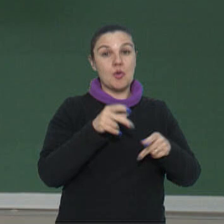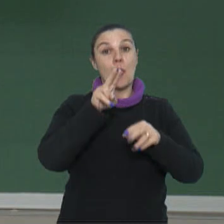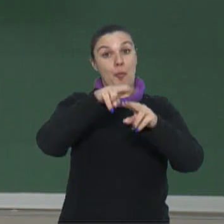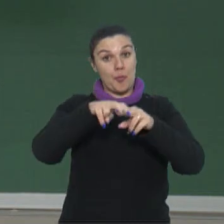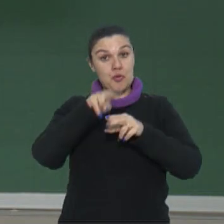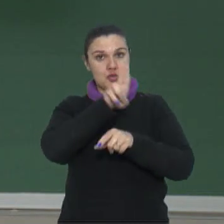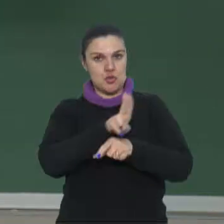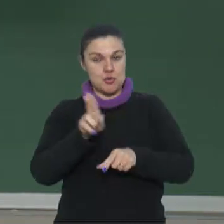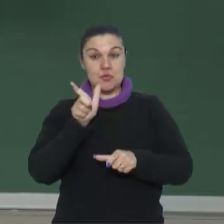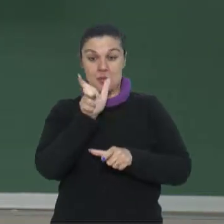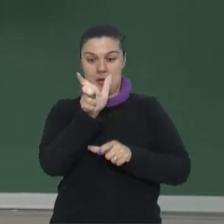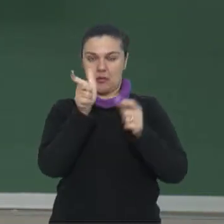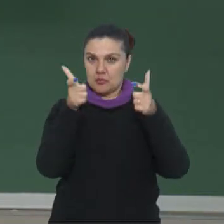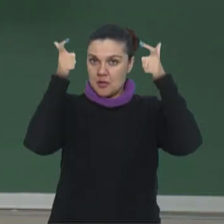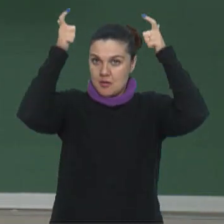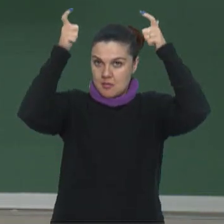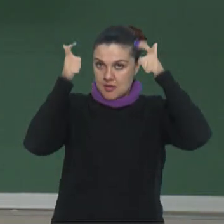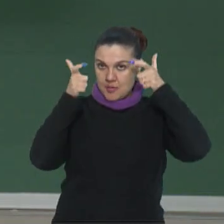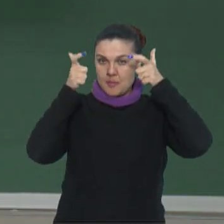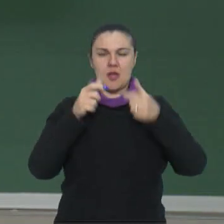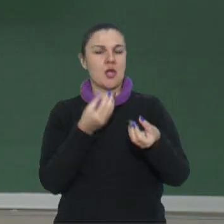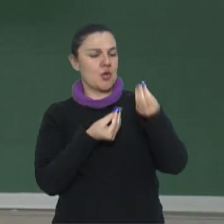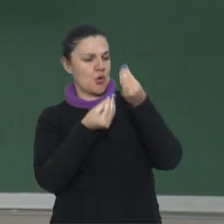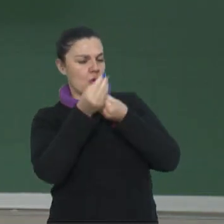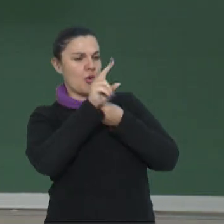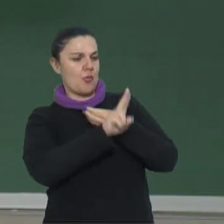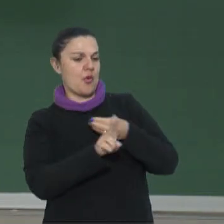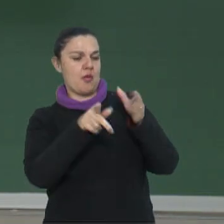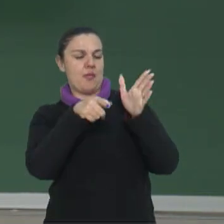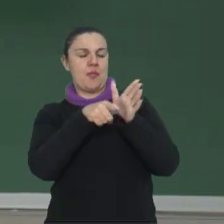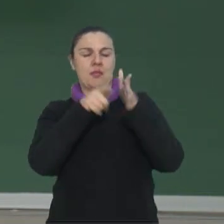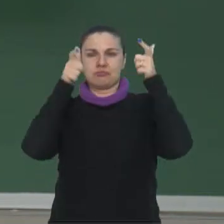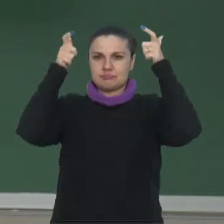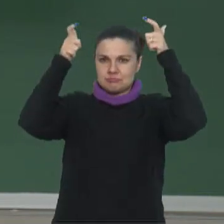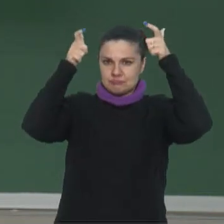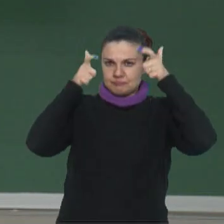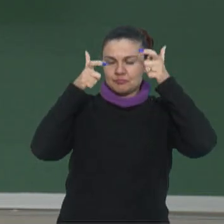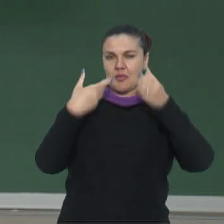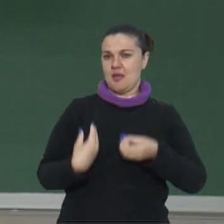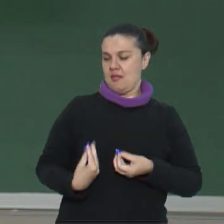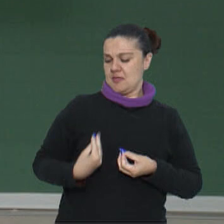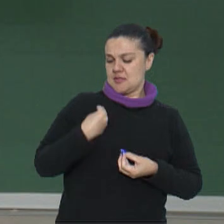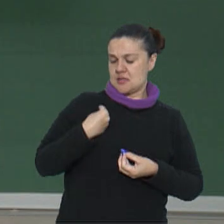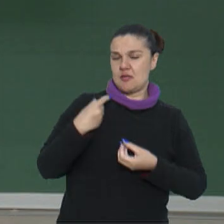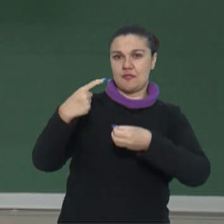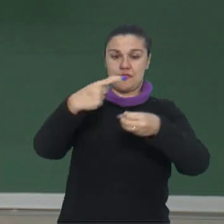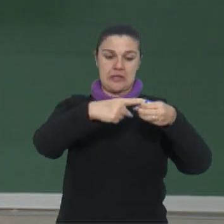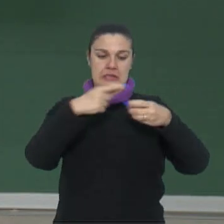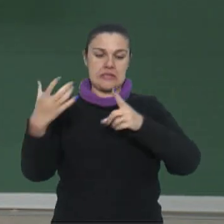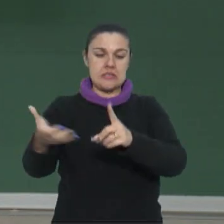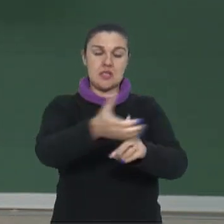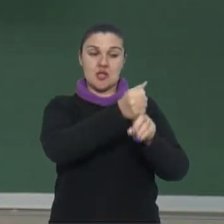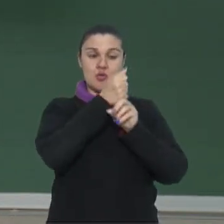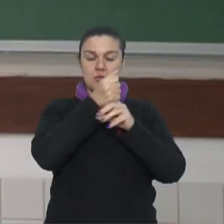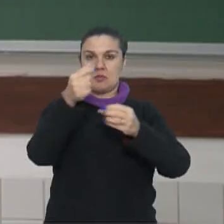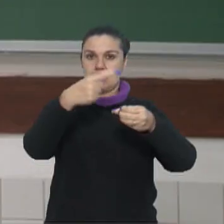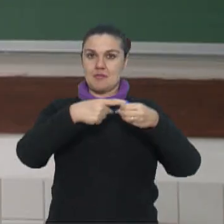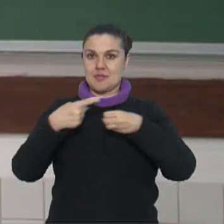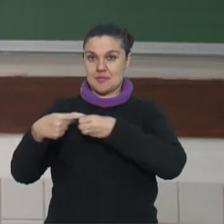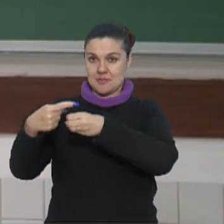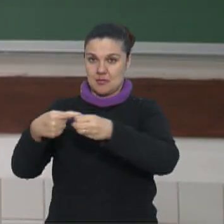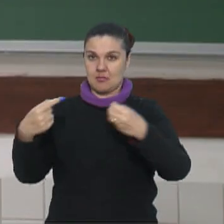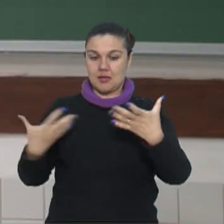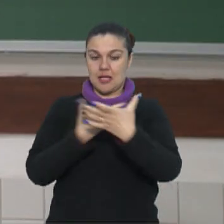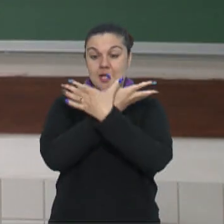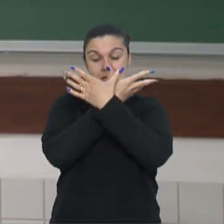termo império. Como que era esse império, essa subordinação das cidades ou domínio dos